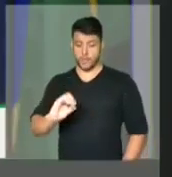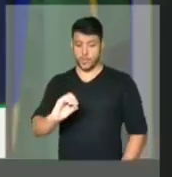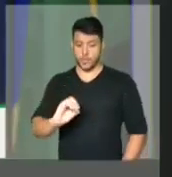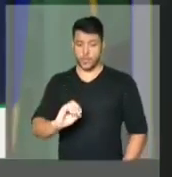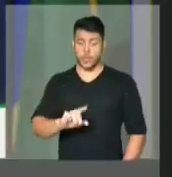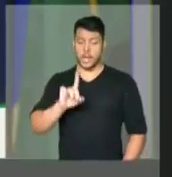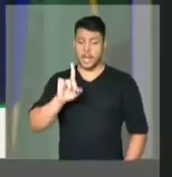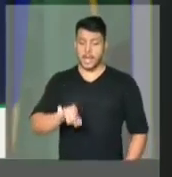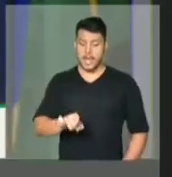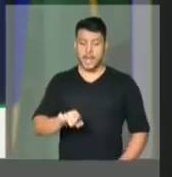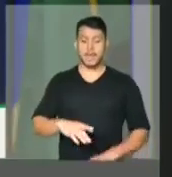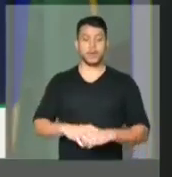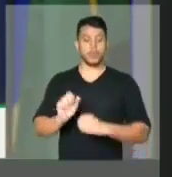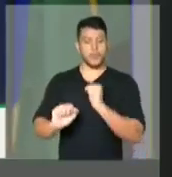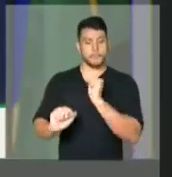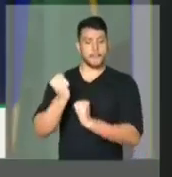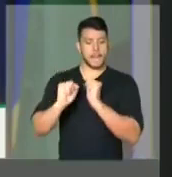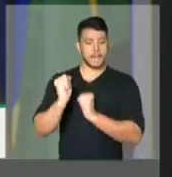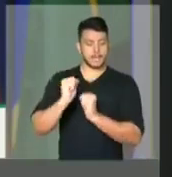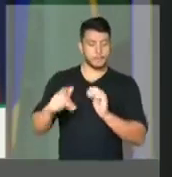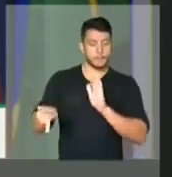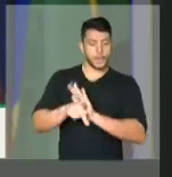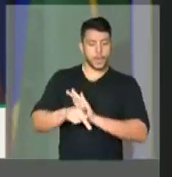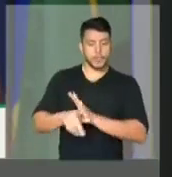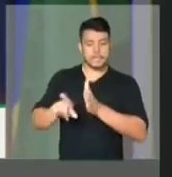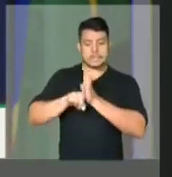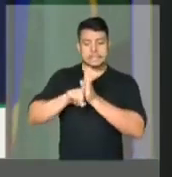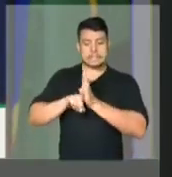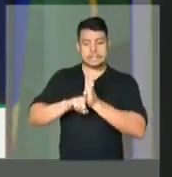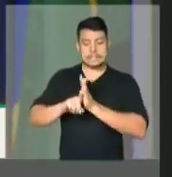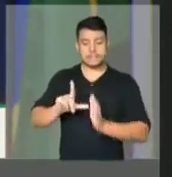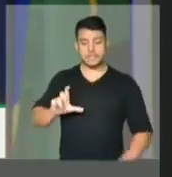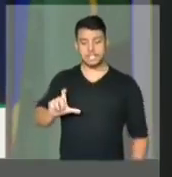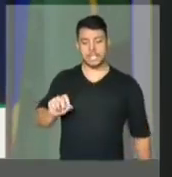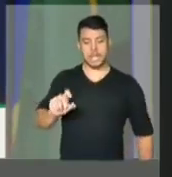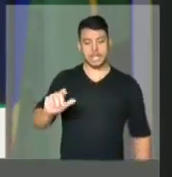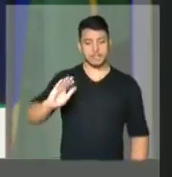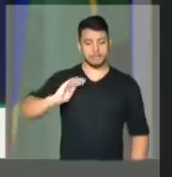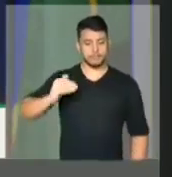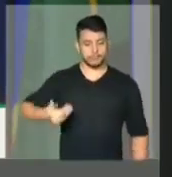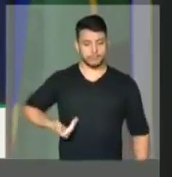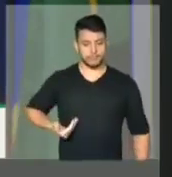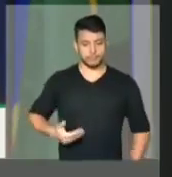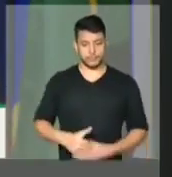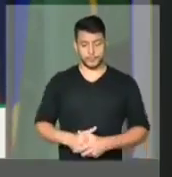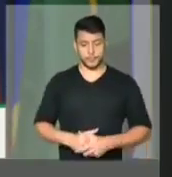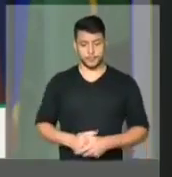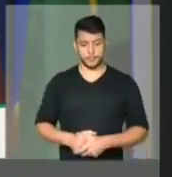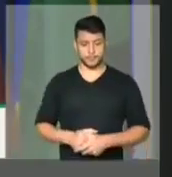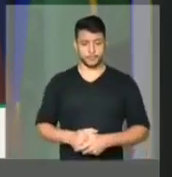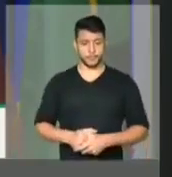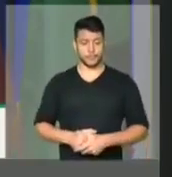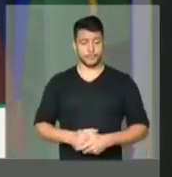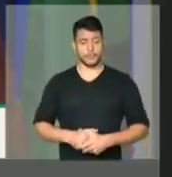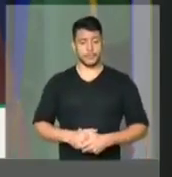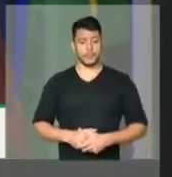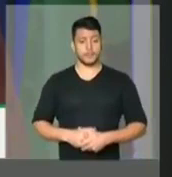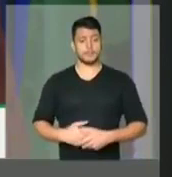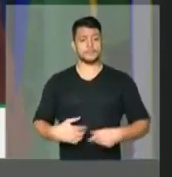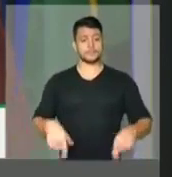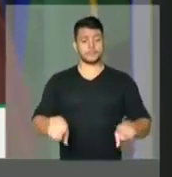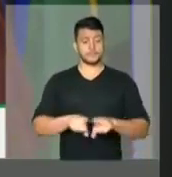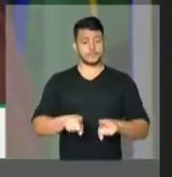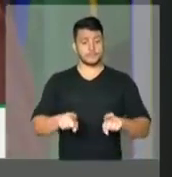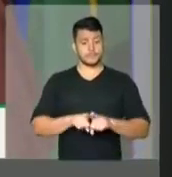7,7 milhões de mulheres sem o atendimento de mamografia no seu município. Quero